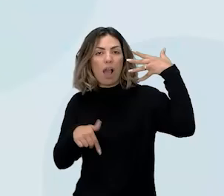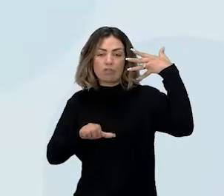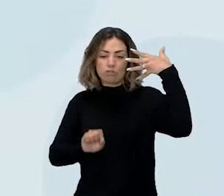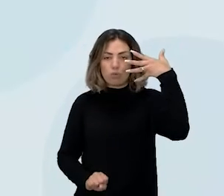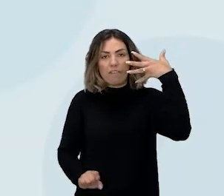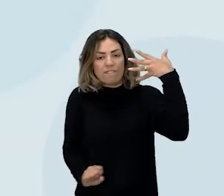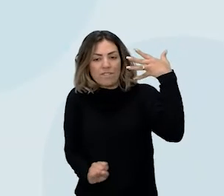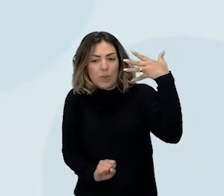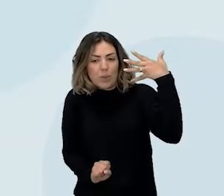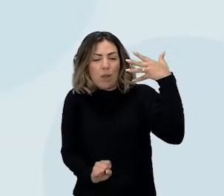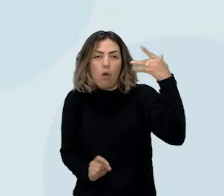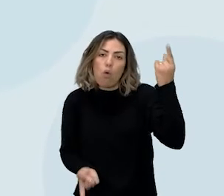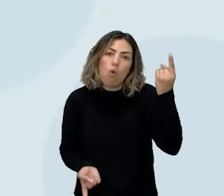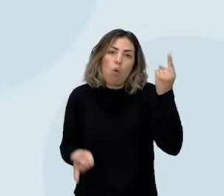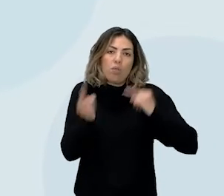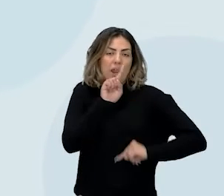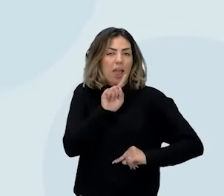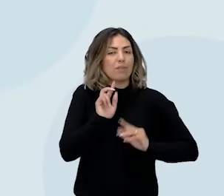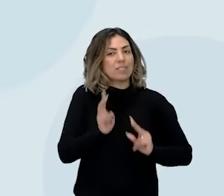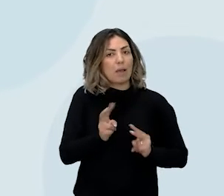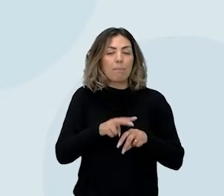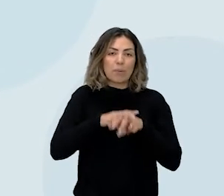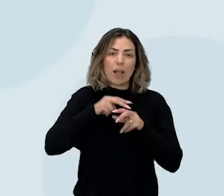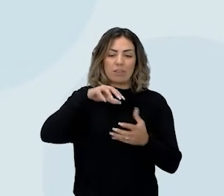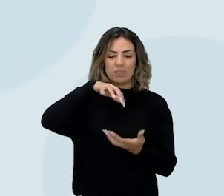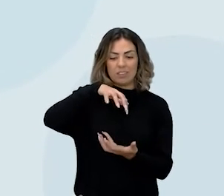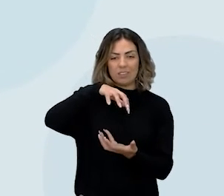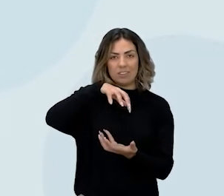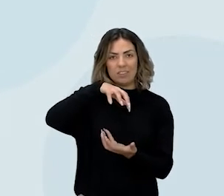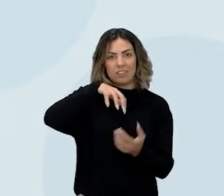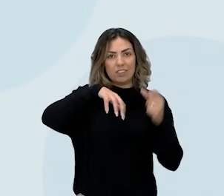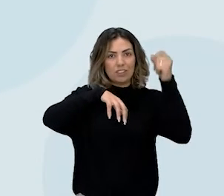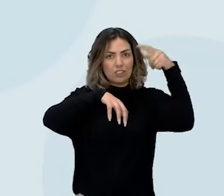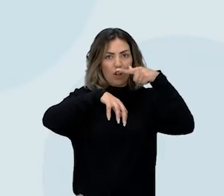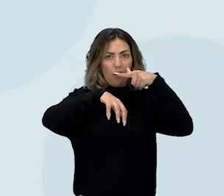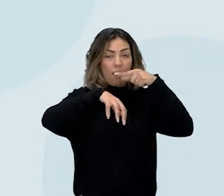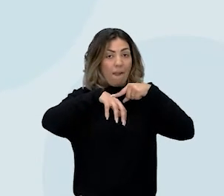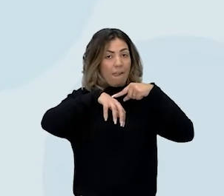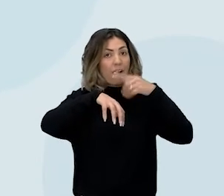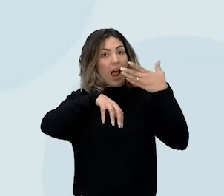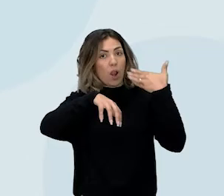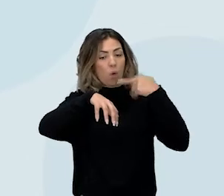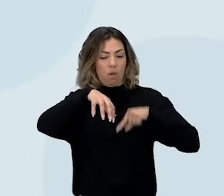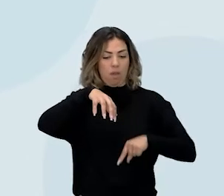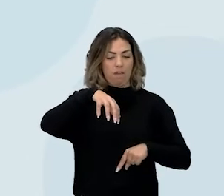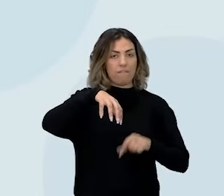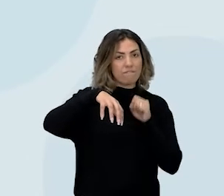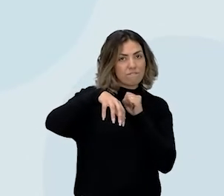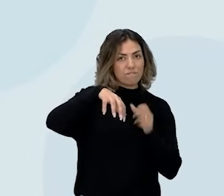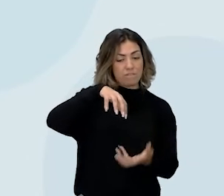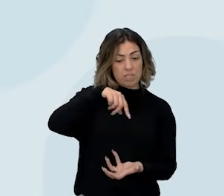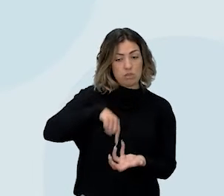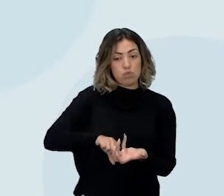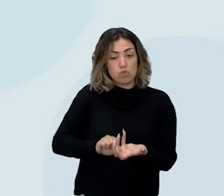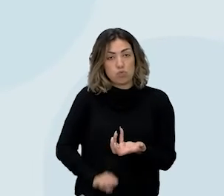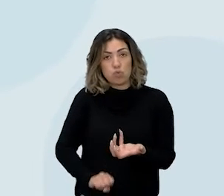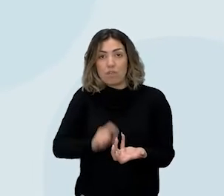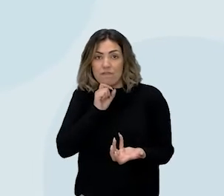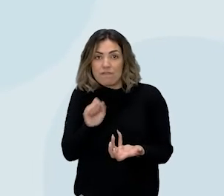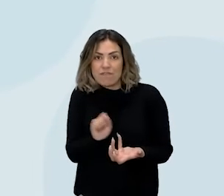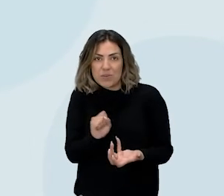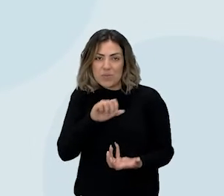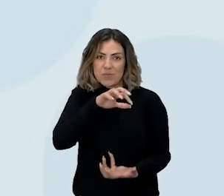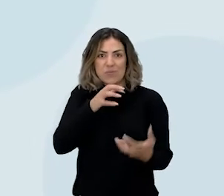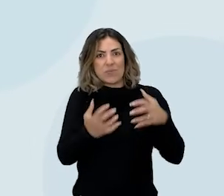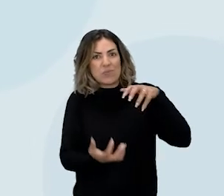Bom, o que tem isso de legal? Repare que, olhando para os raios solares, olha, aqui